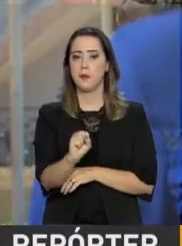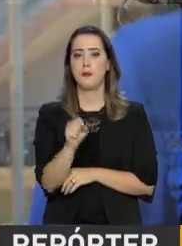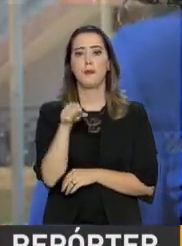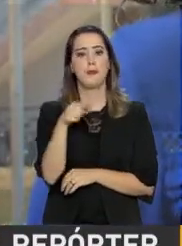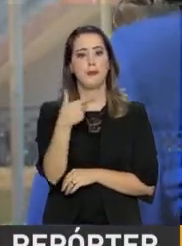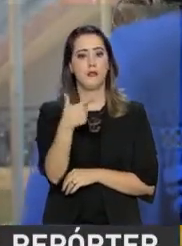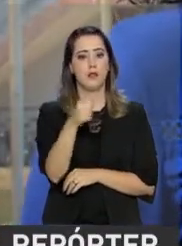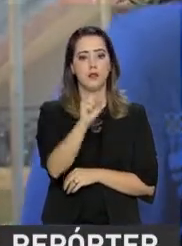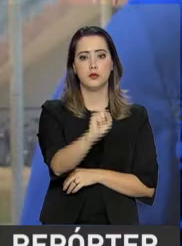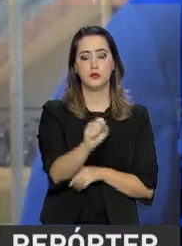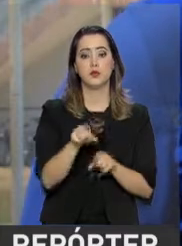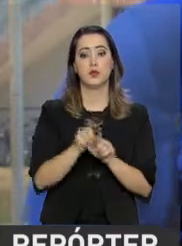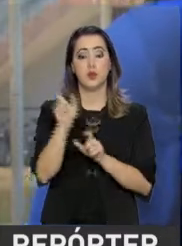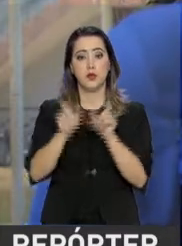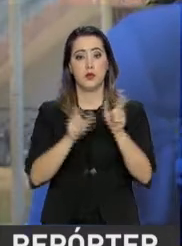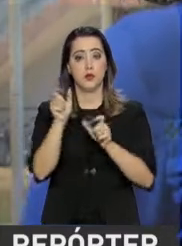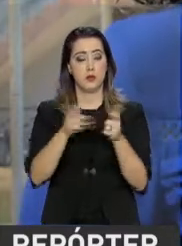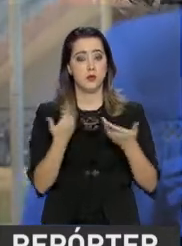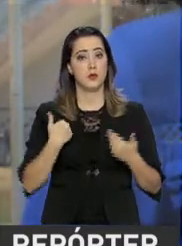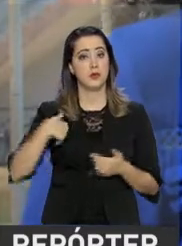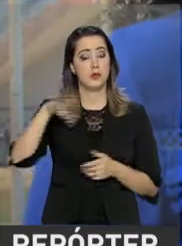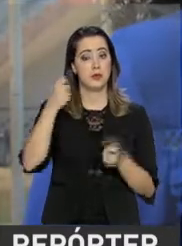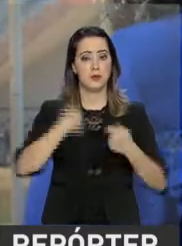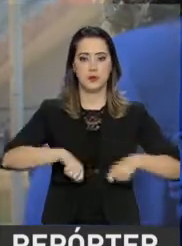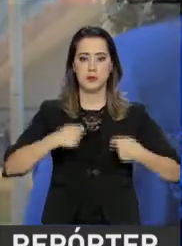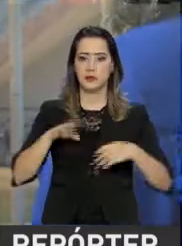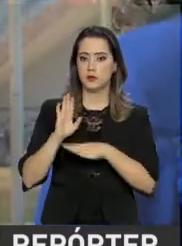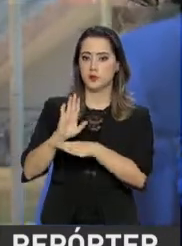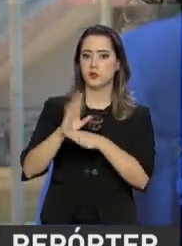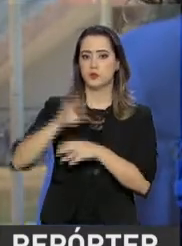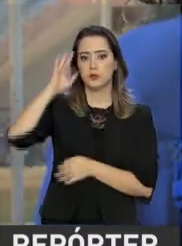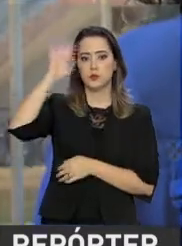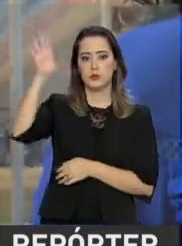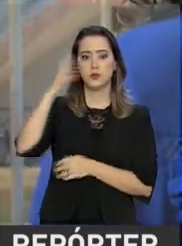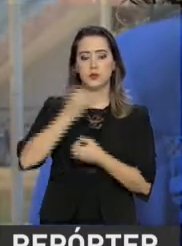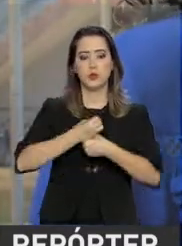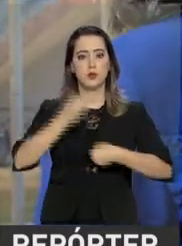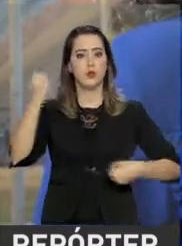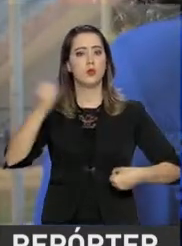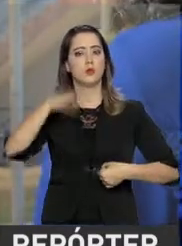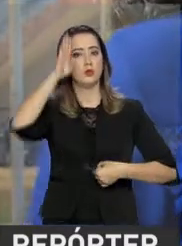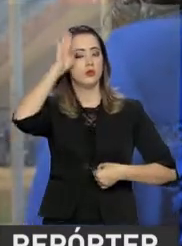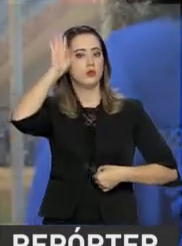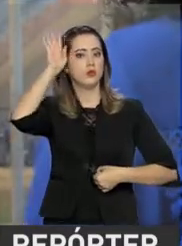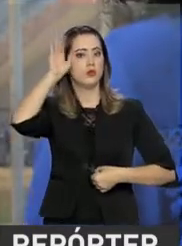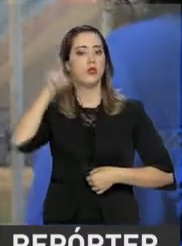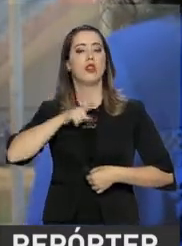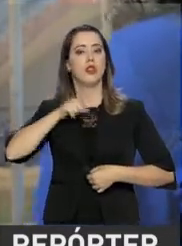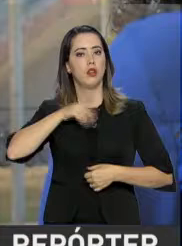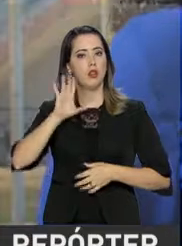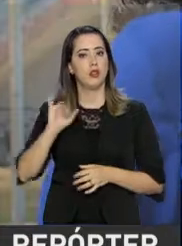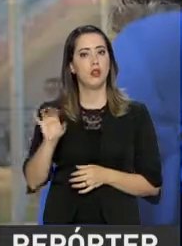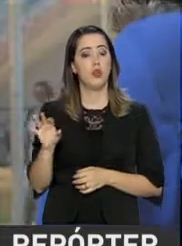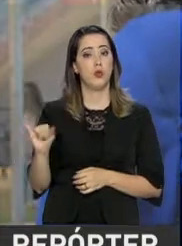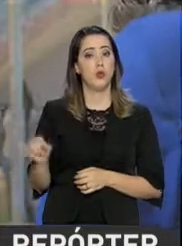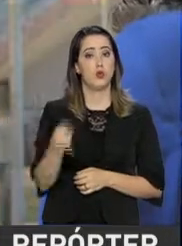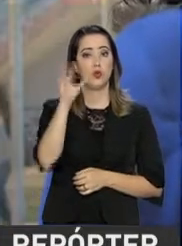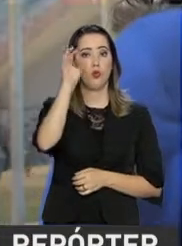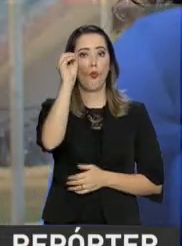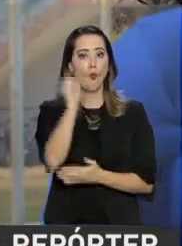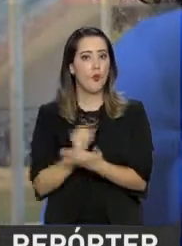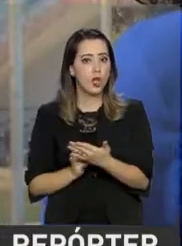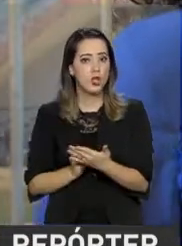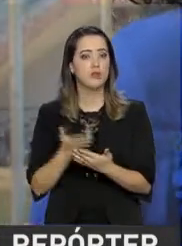Em 2018, os alunos que mais precisam de um auxílio para ter o sonhado diploma de nível superior terão juro zero.